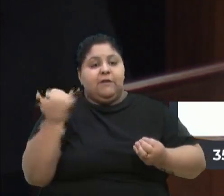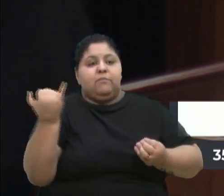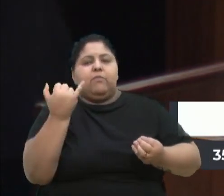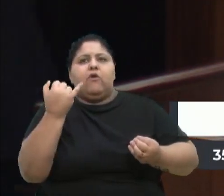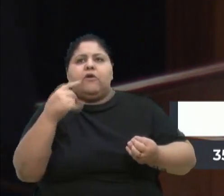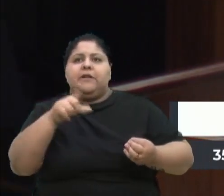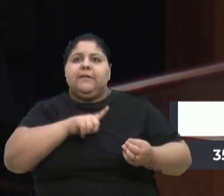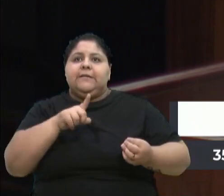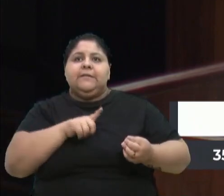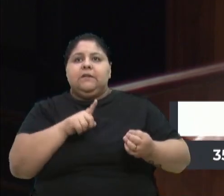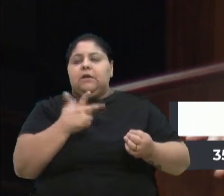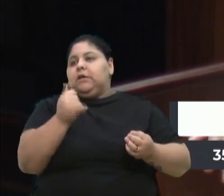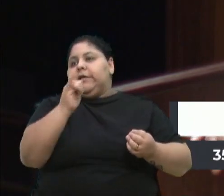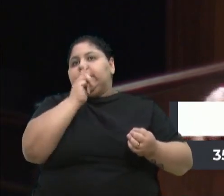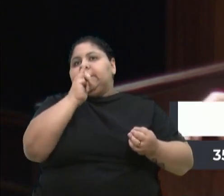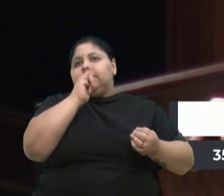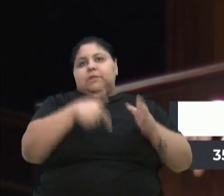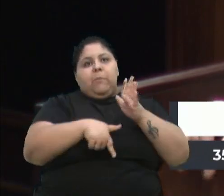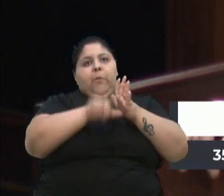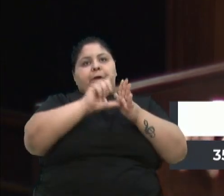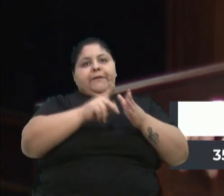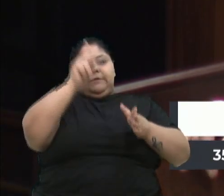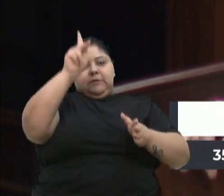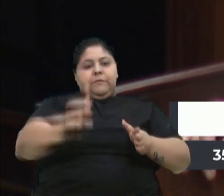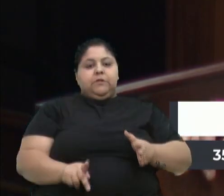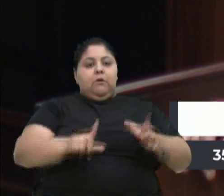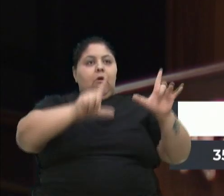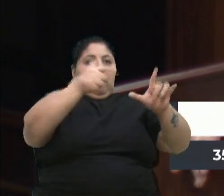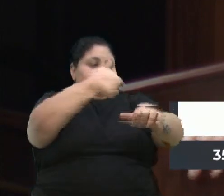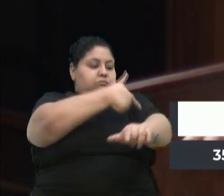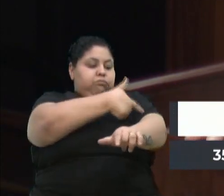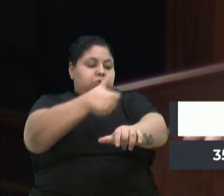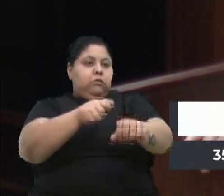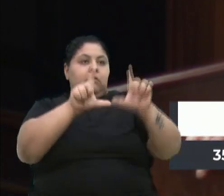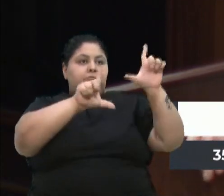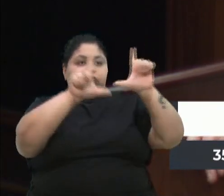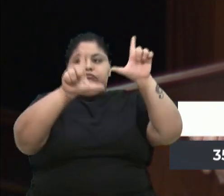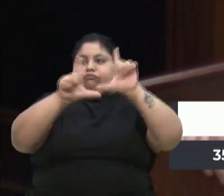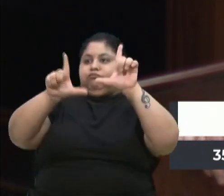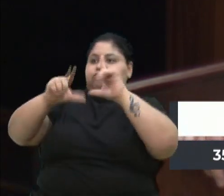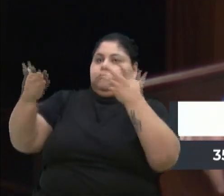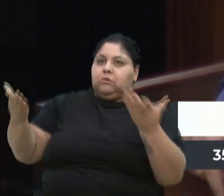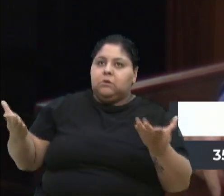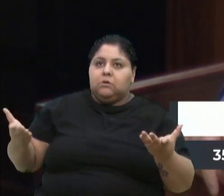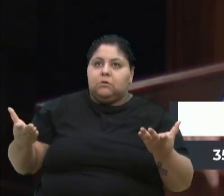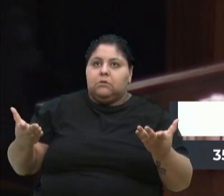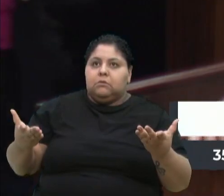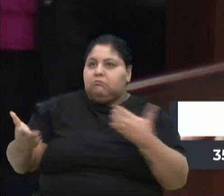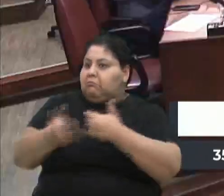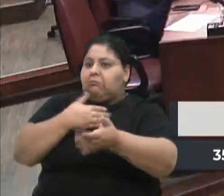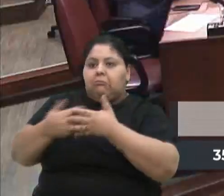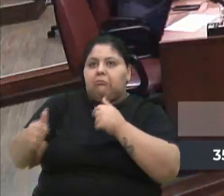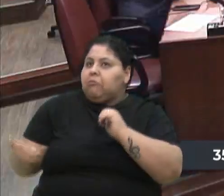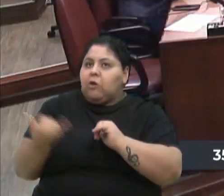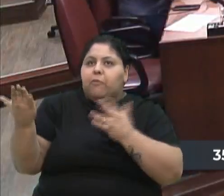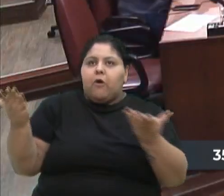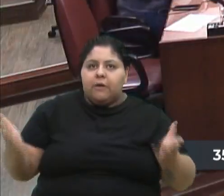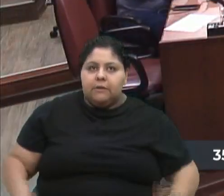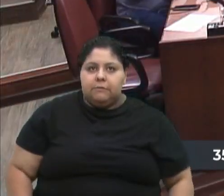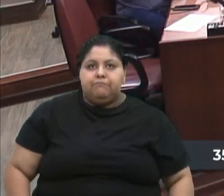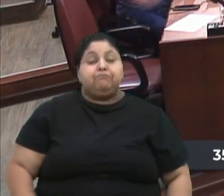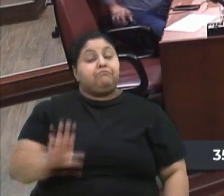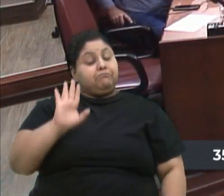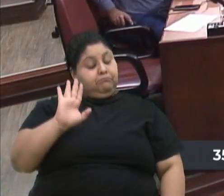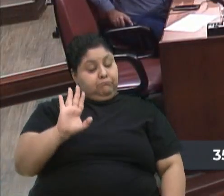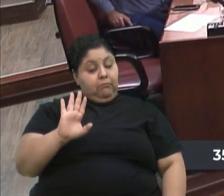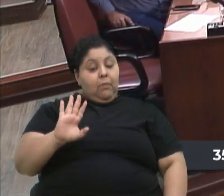para toda a população e milhares de pessoas não viessem a óbito. Essa é a parte, vereador Lucas. Vereador Rafael Bueno, acho que